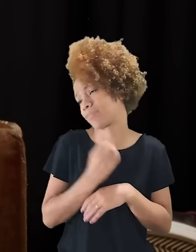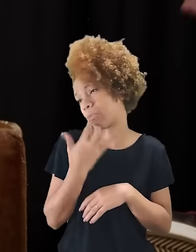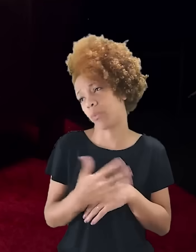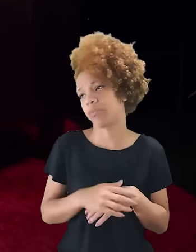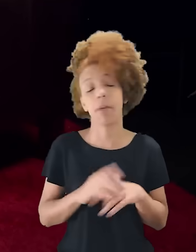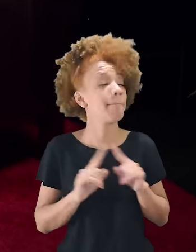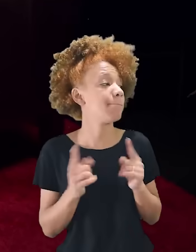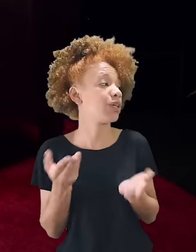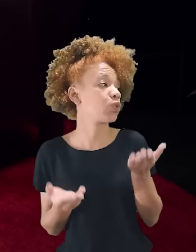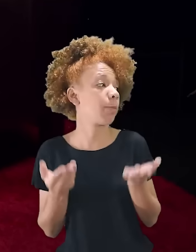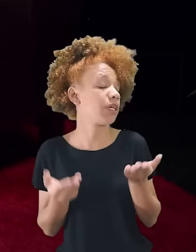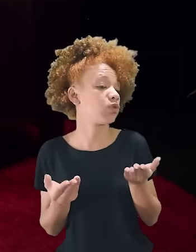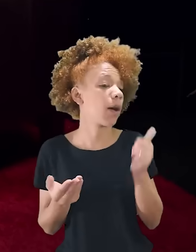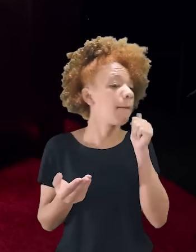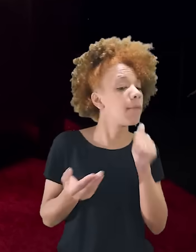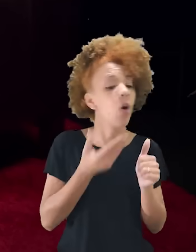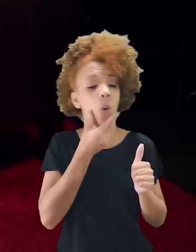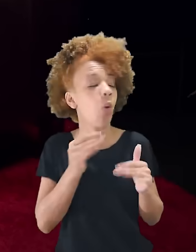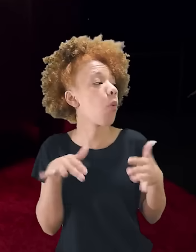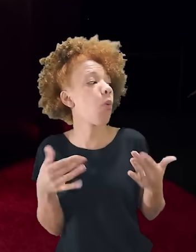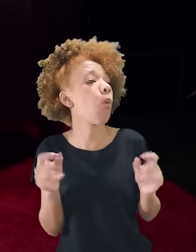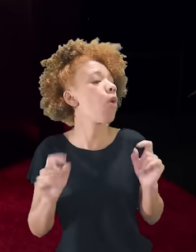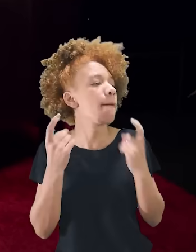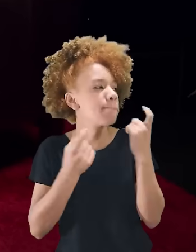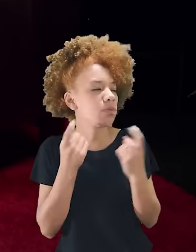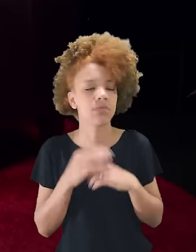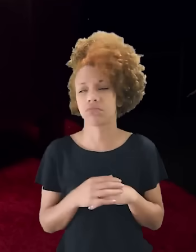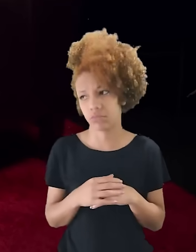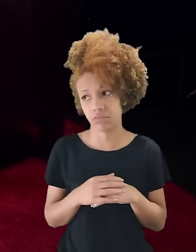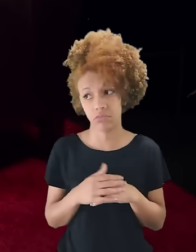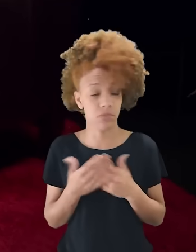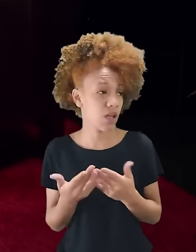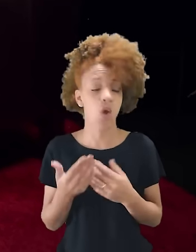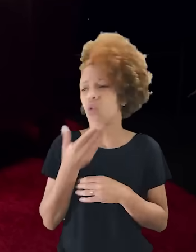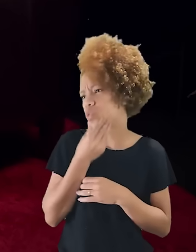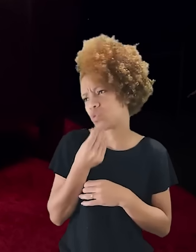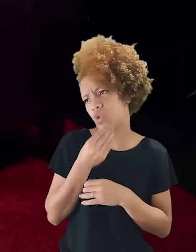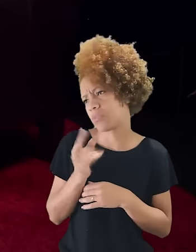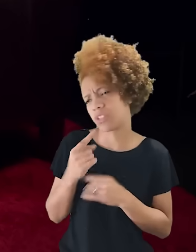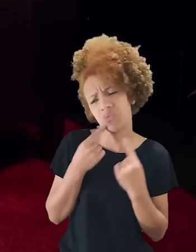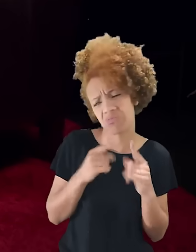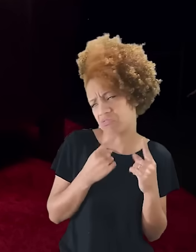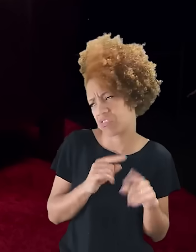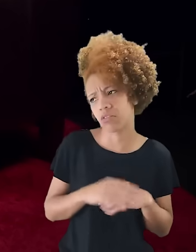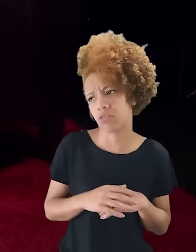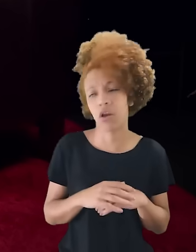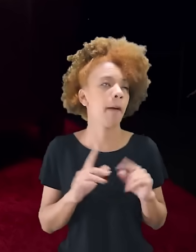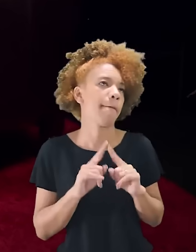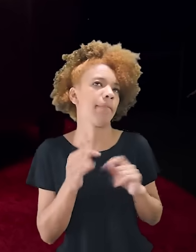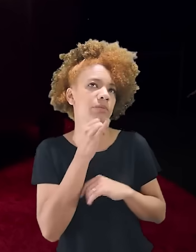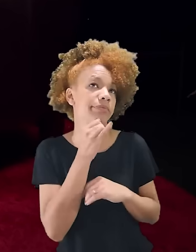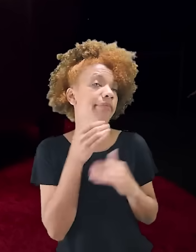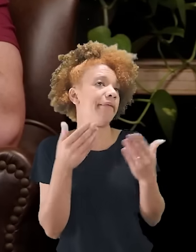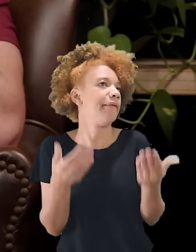bom mas o peso ele é mais feminino ou masculino quem é femininoo feminino os homens não criticam tanto Então